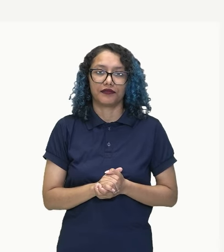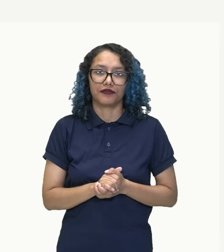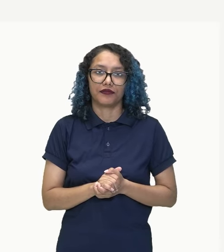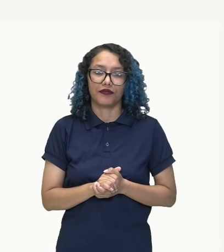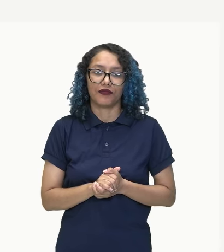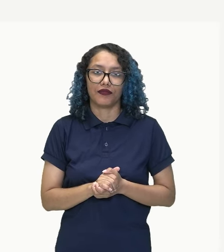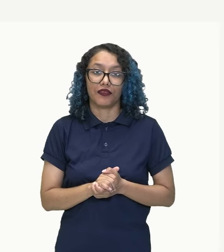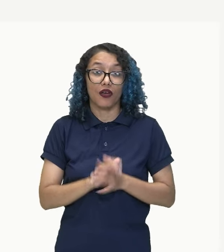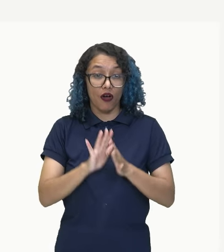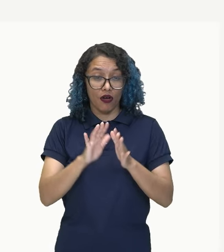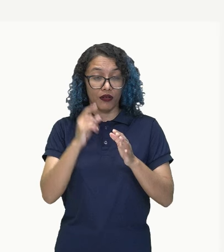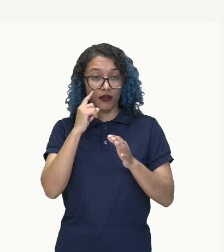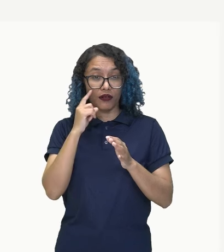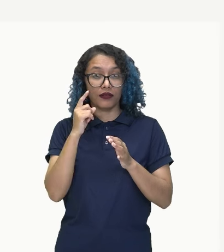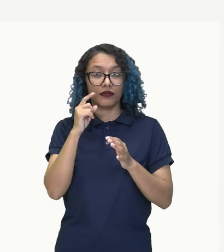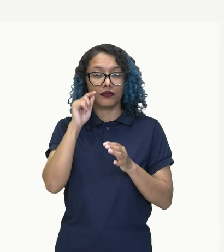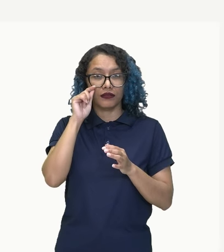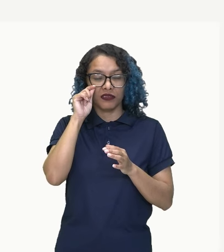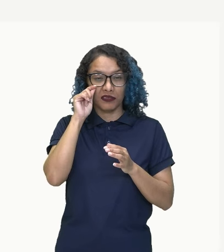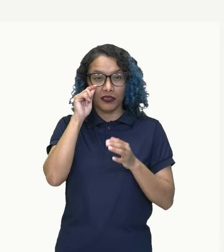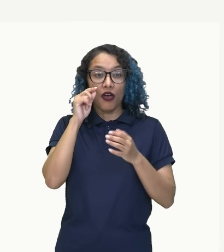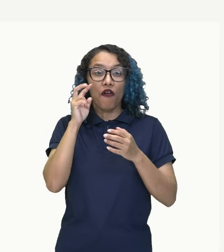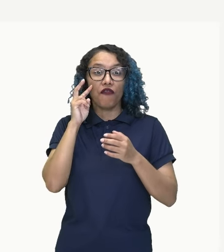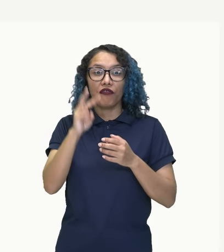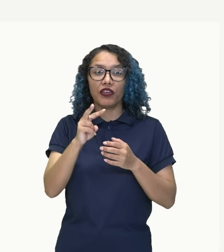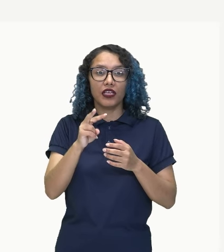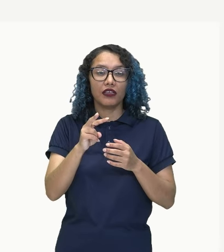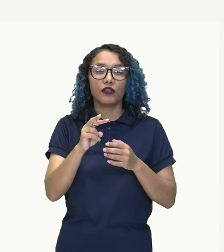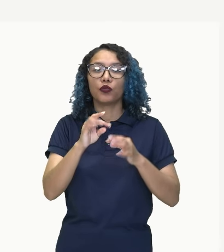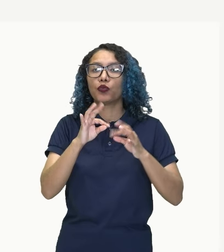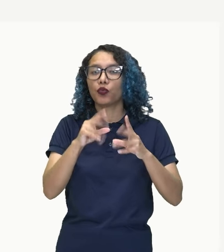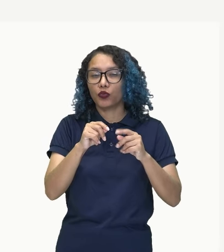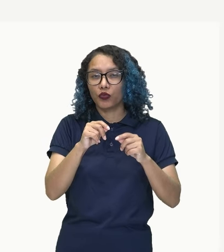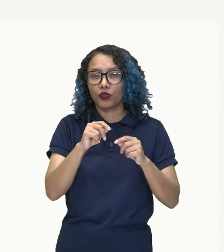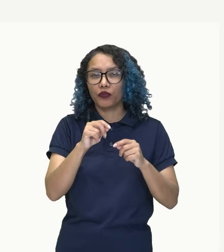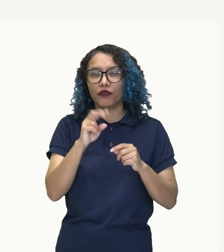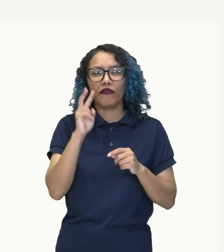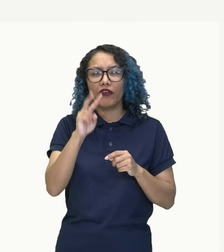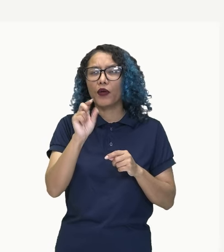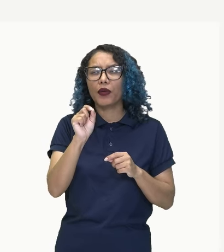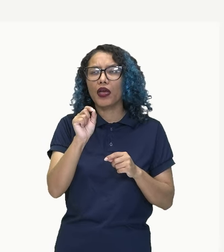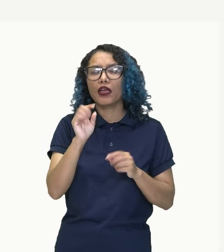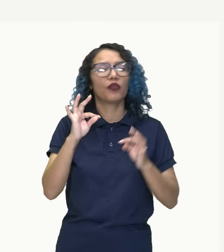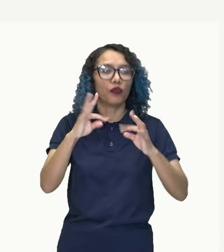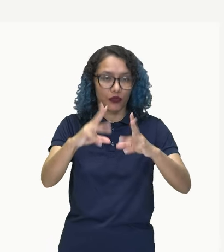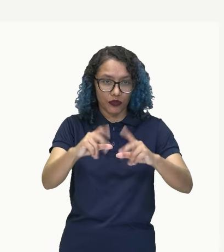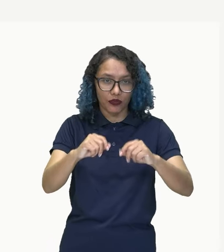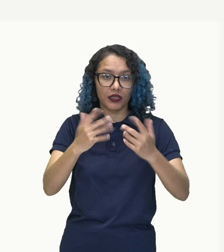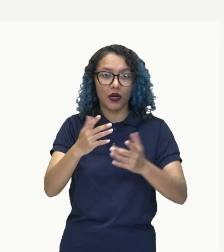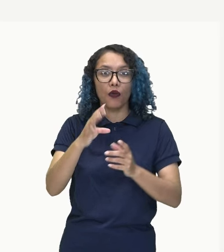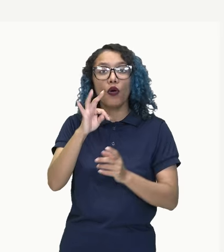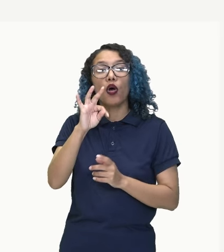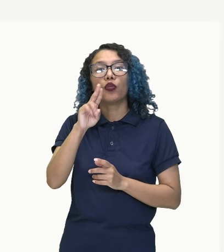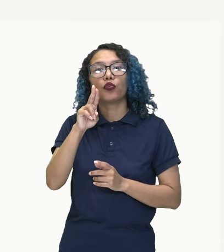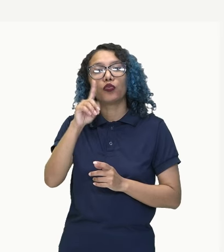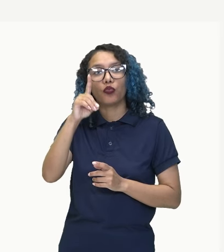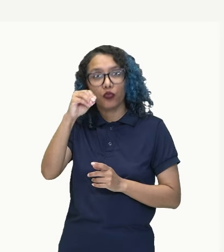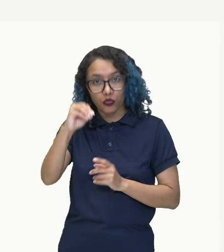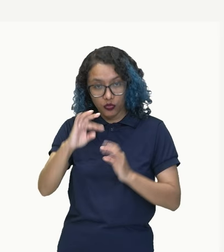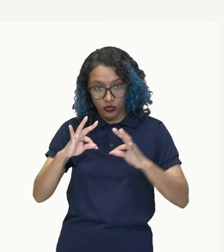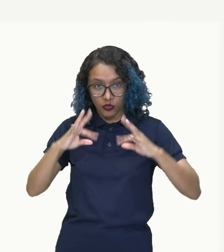eu já observo, né? Vi tudo. Viu o quê? Tudo. Então, tudo é justamente